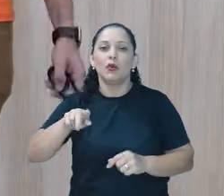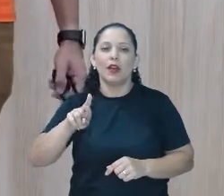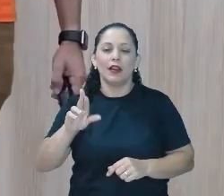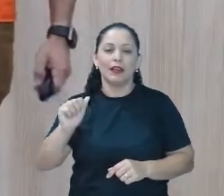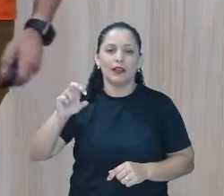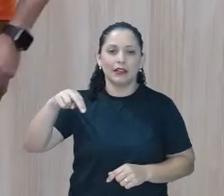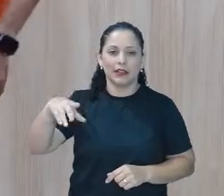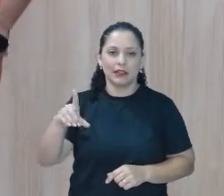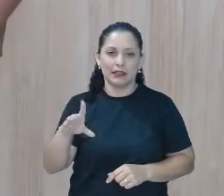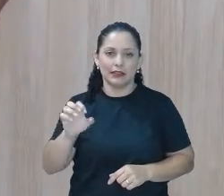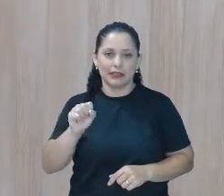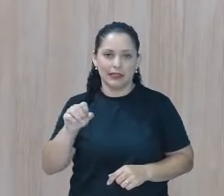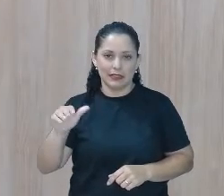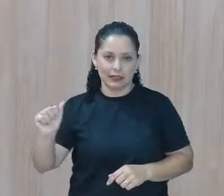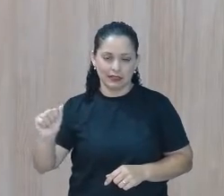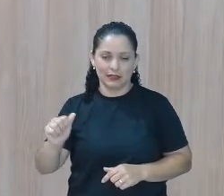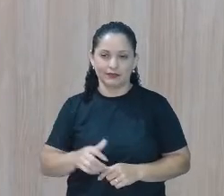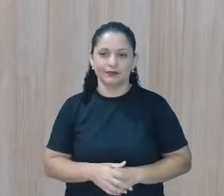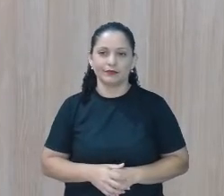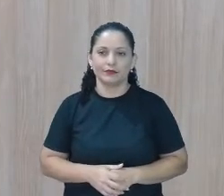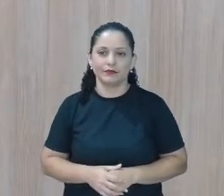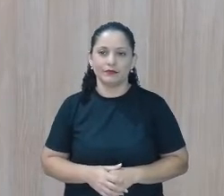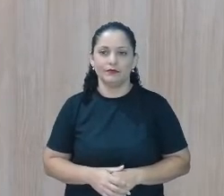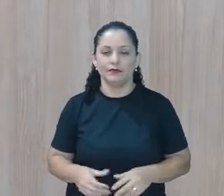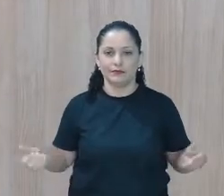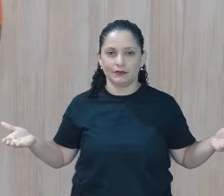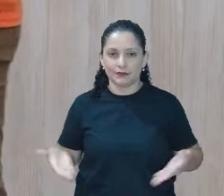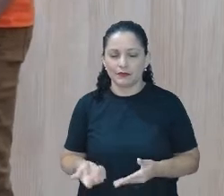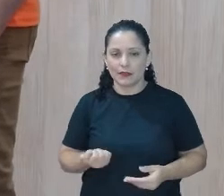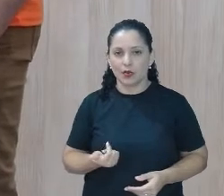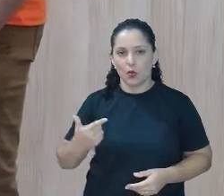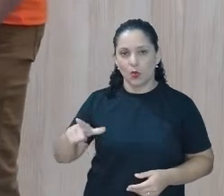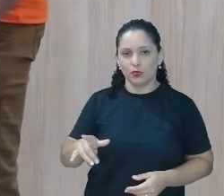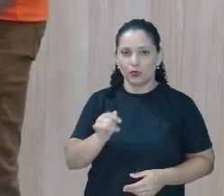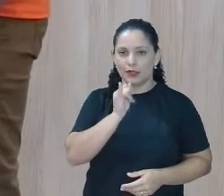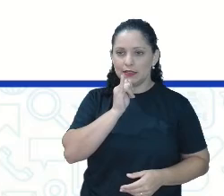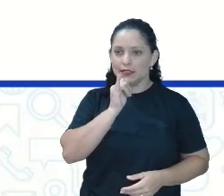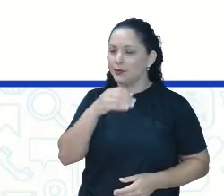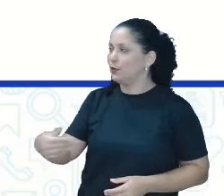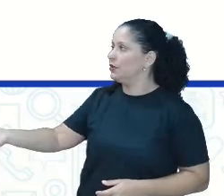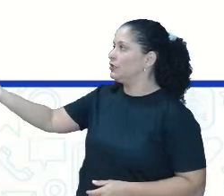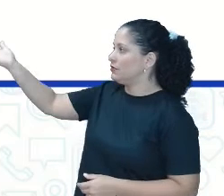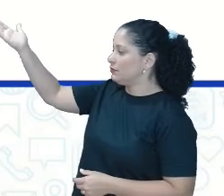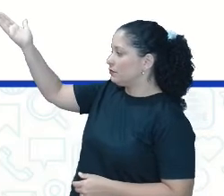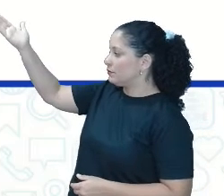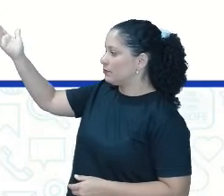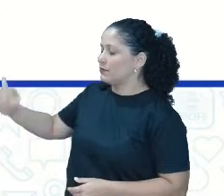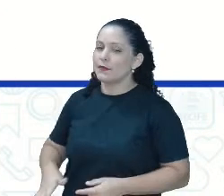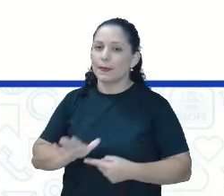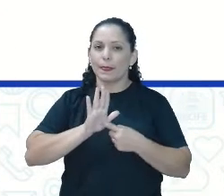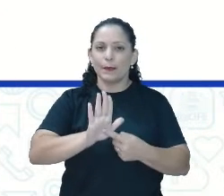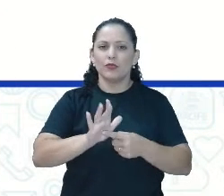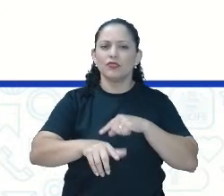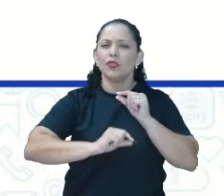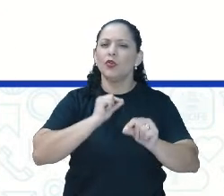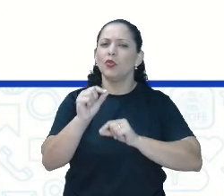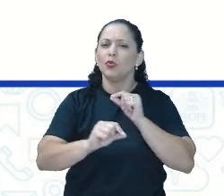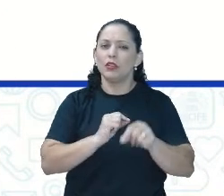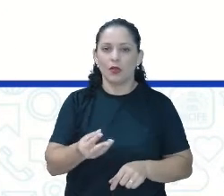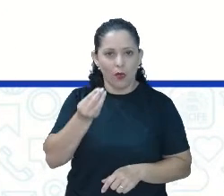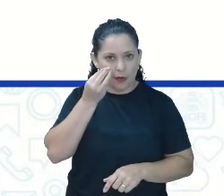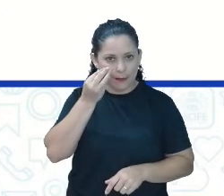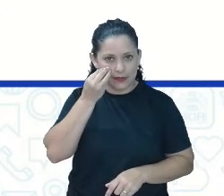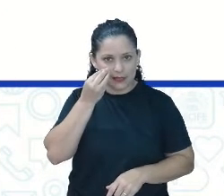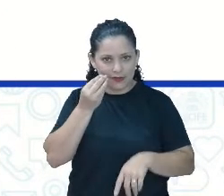diretamente proporcional, certo? Vamos acompanhar um outro exemplo que eu coloquei aqui, ó. Esse exemplo ele diz o seguinte: observe a